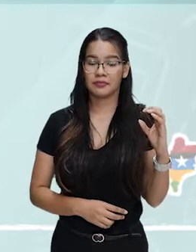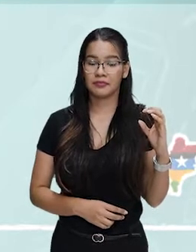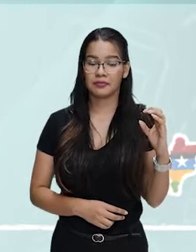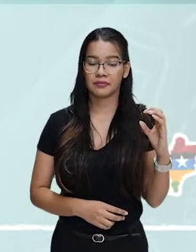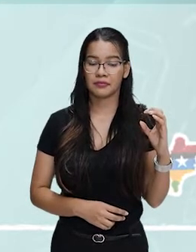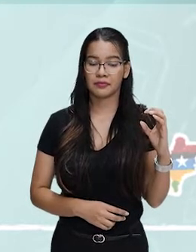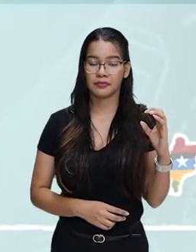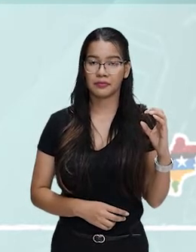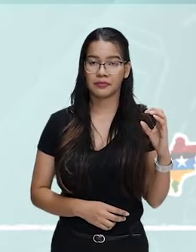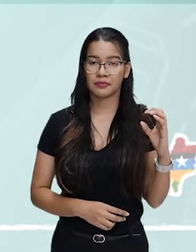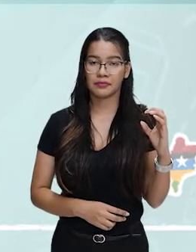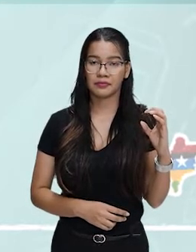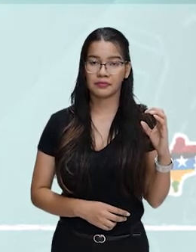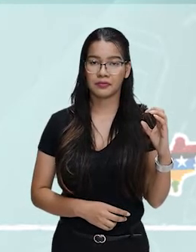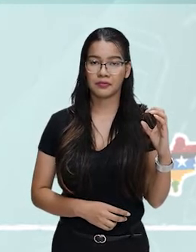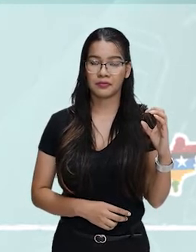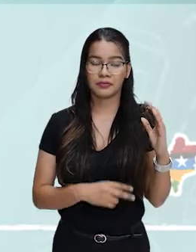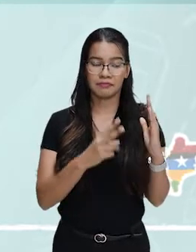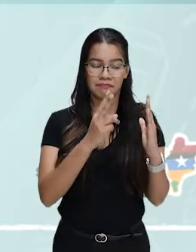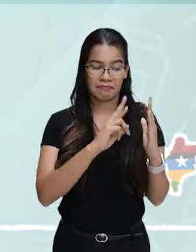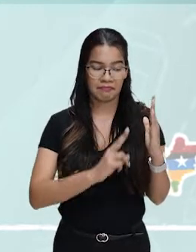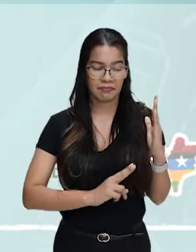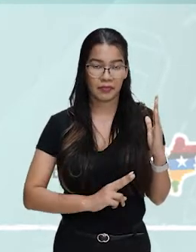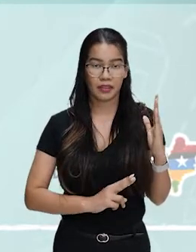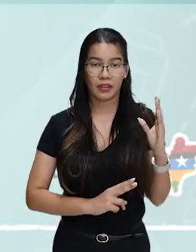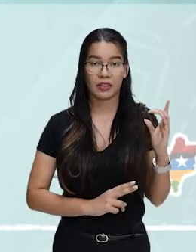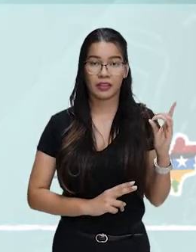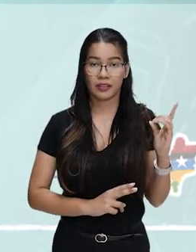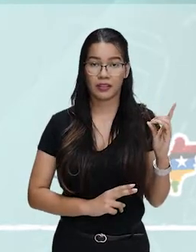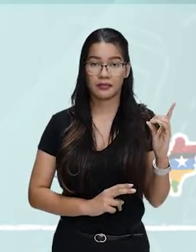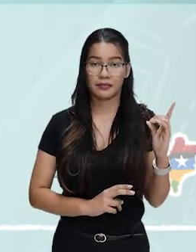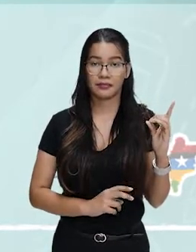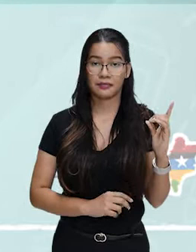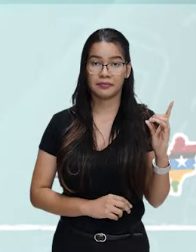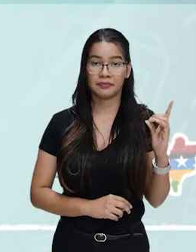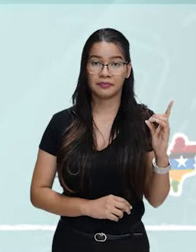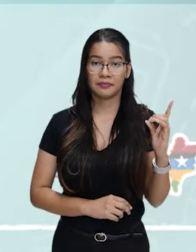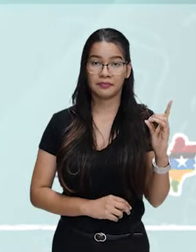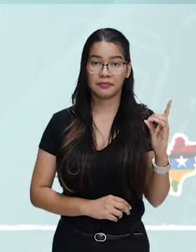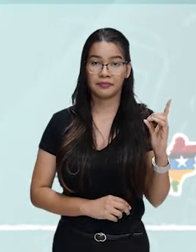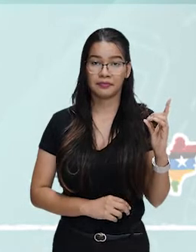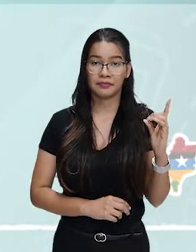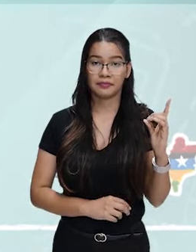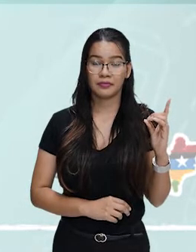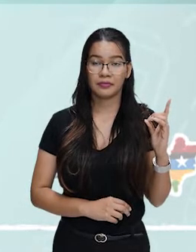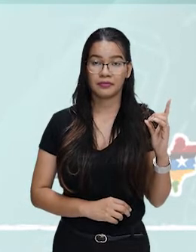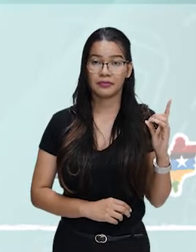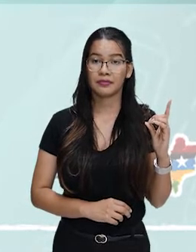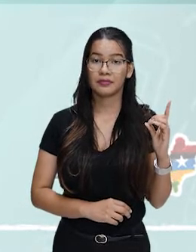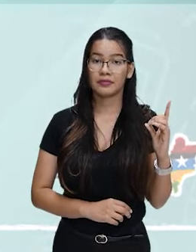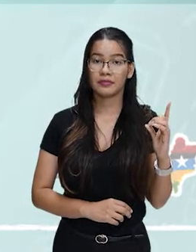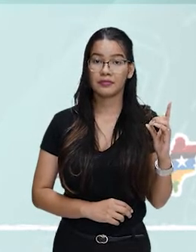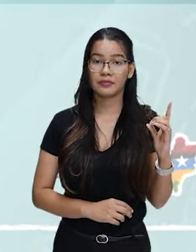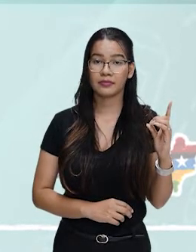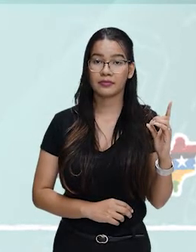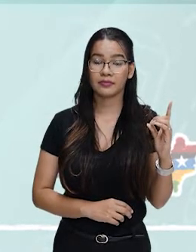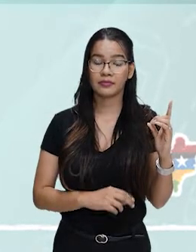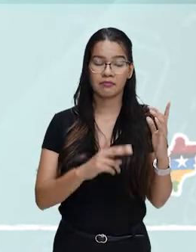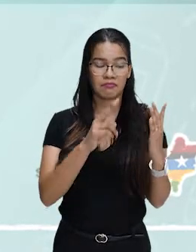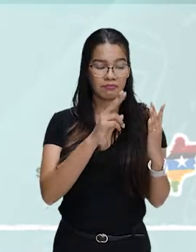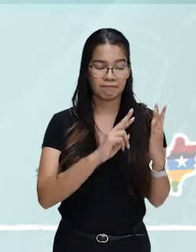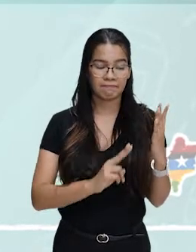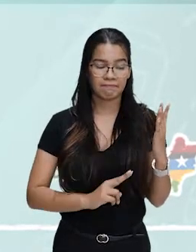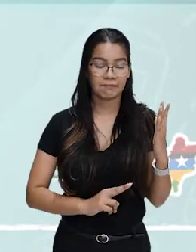coordenada sindética conclusiva. Letra D, coordenada